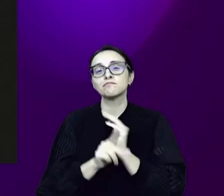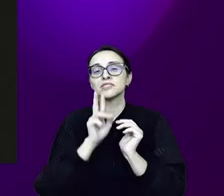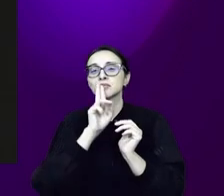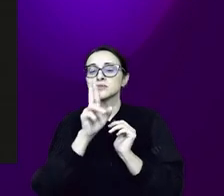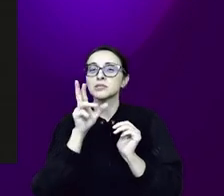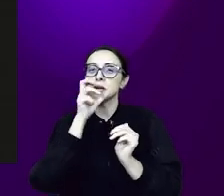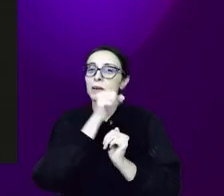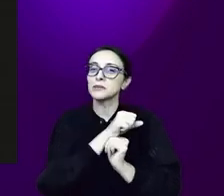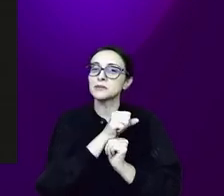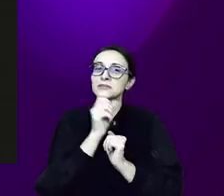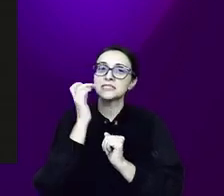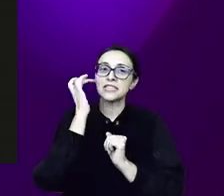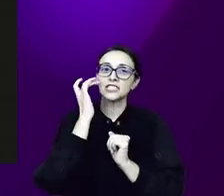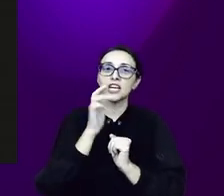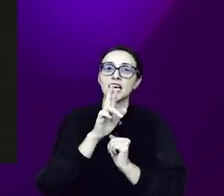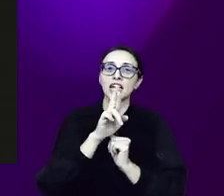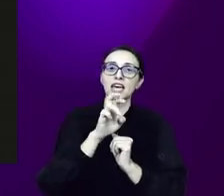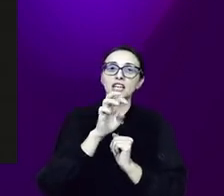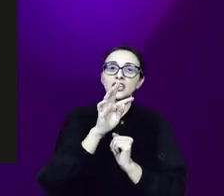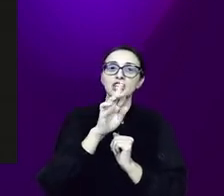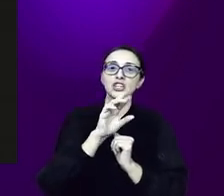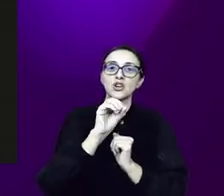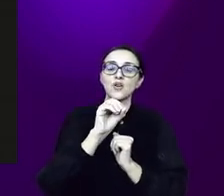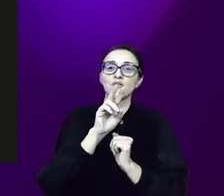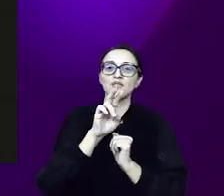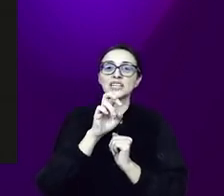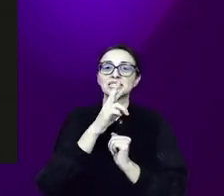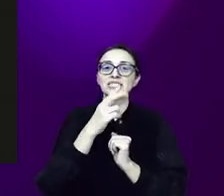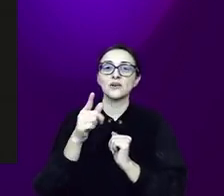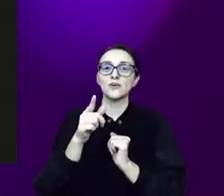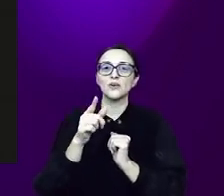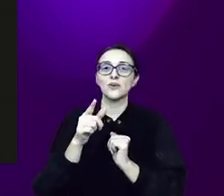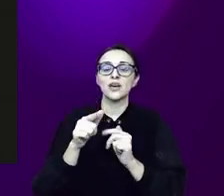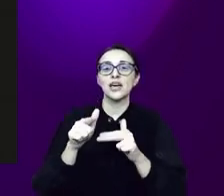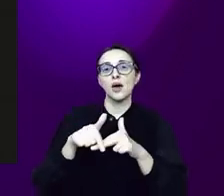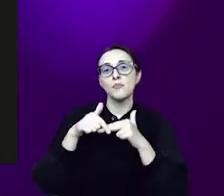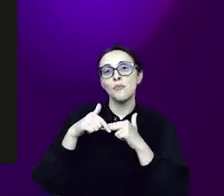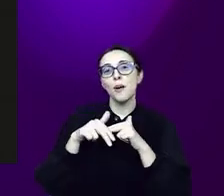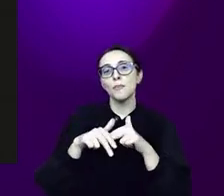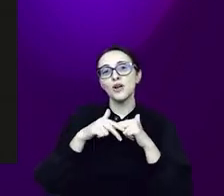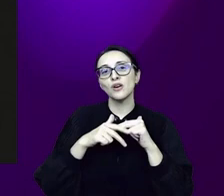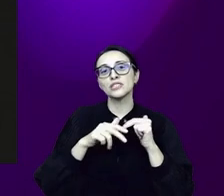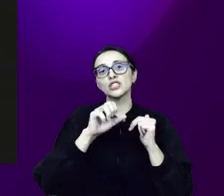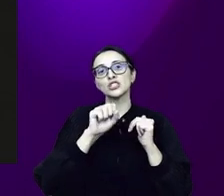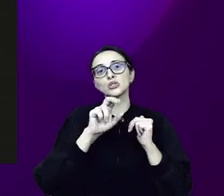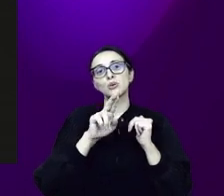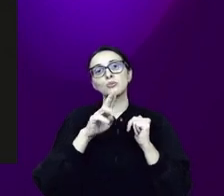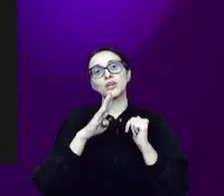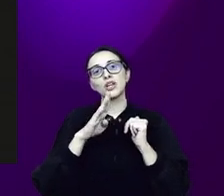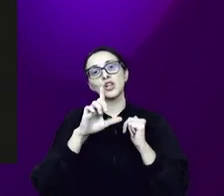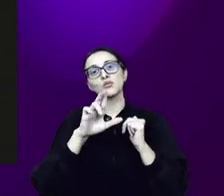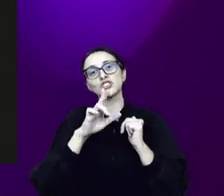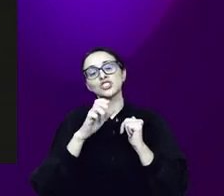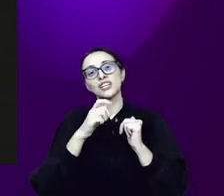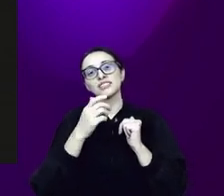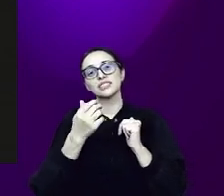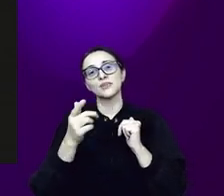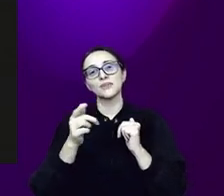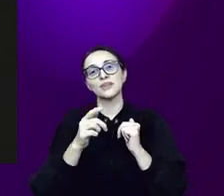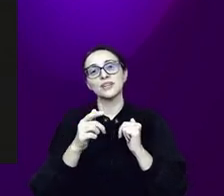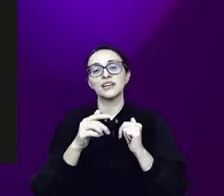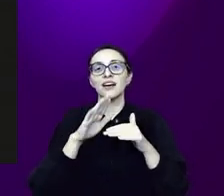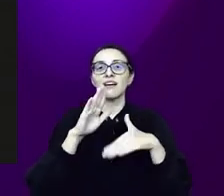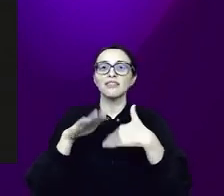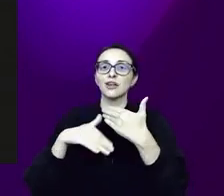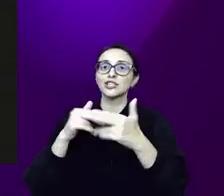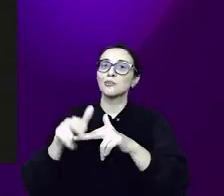rápida. Você acha que essa retroversão é causa ou consequência dessa subluxação? Não, Ele já tinha essa retroversão, essa displasia, e por